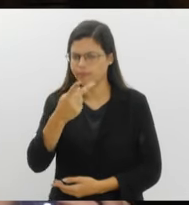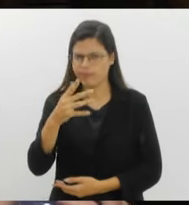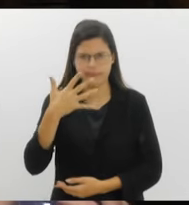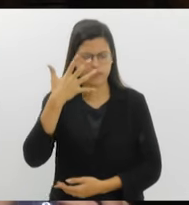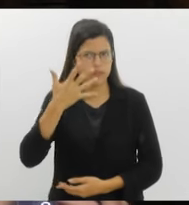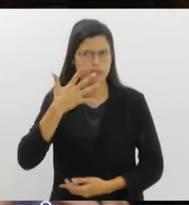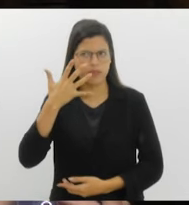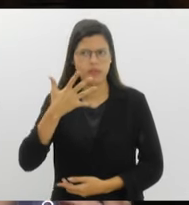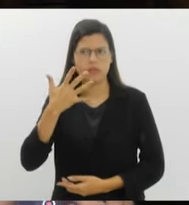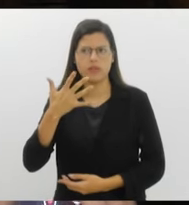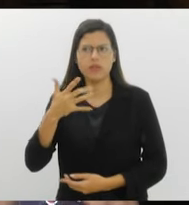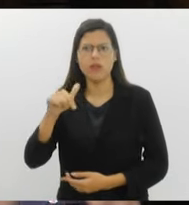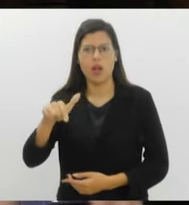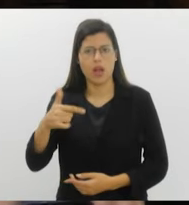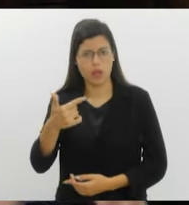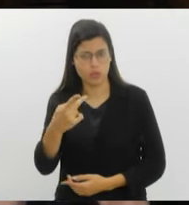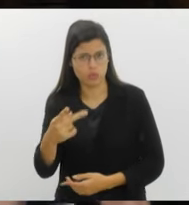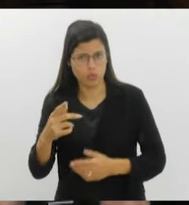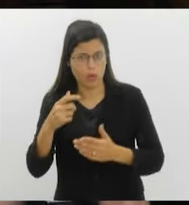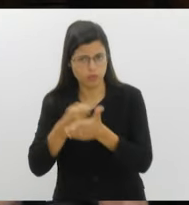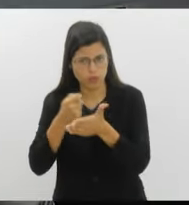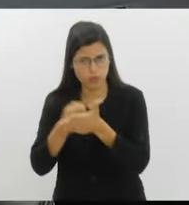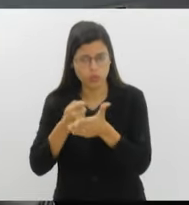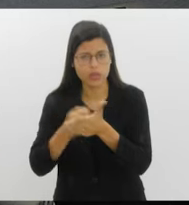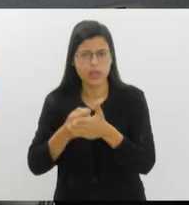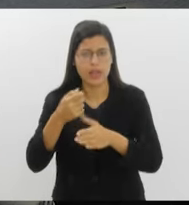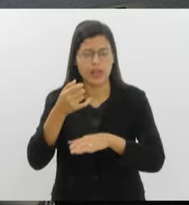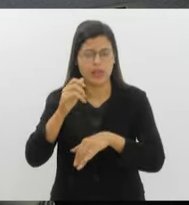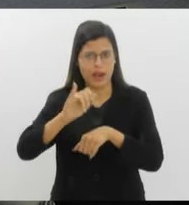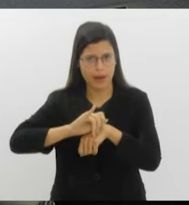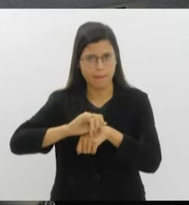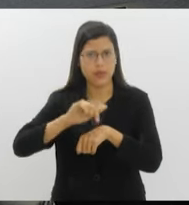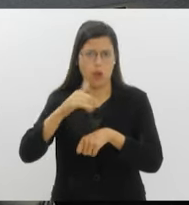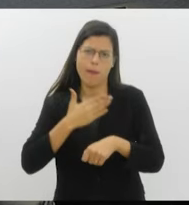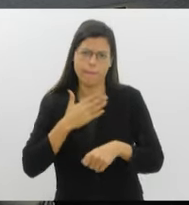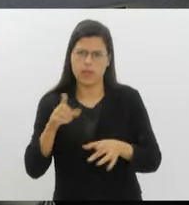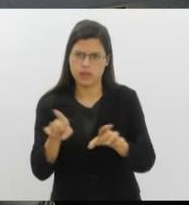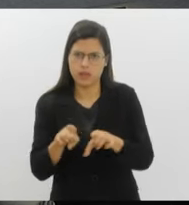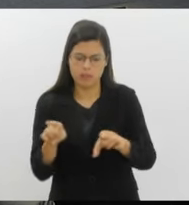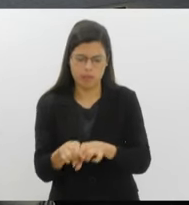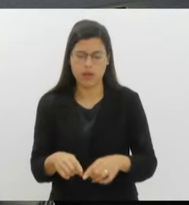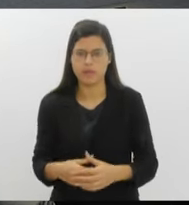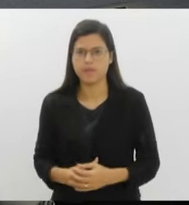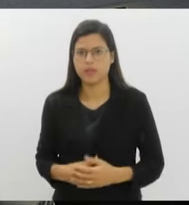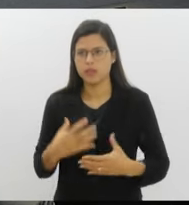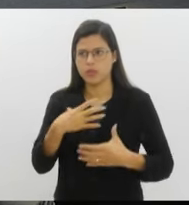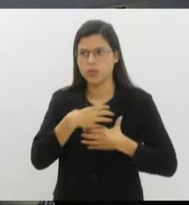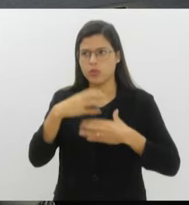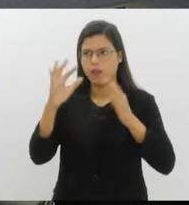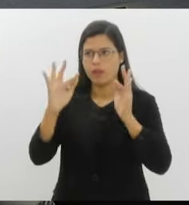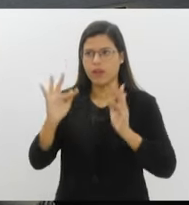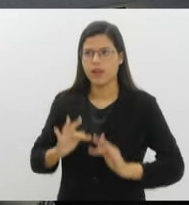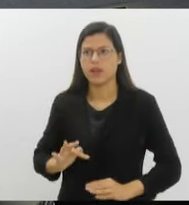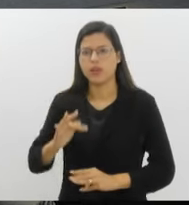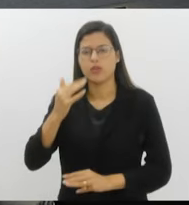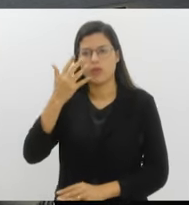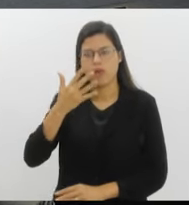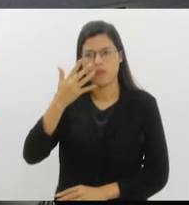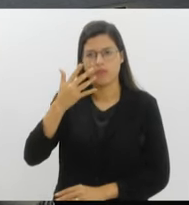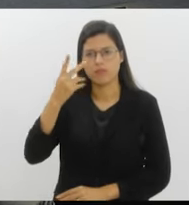sua guerra na capital é a minha guerra. Vambora, meu irmão. Fico feliz pela parte, fico feliz com a fala de Vossa